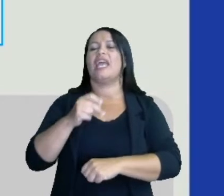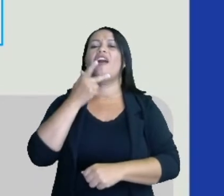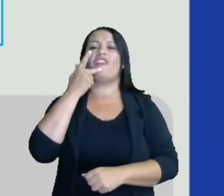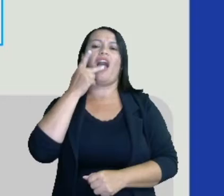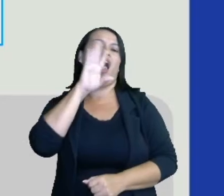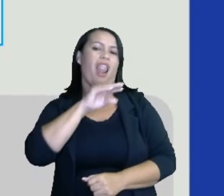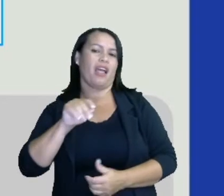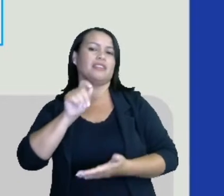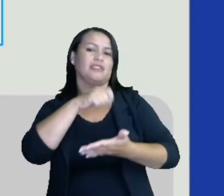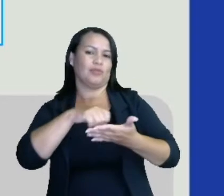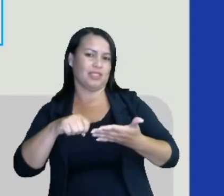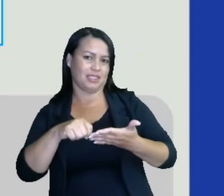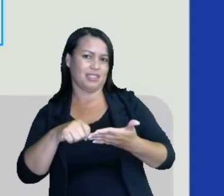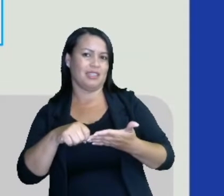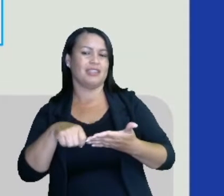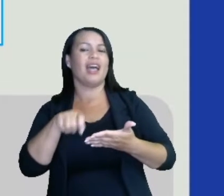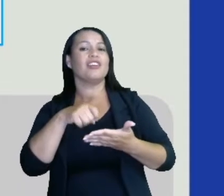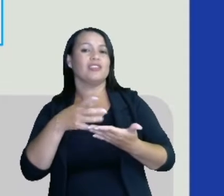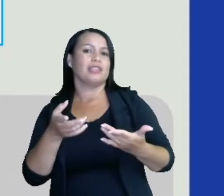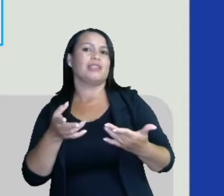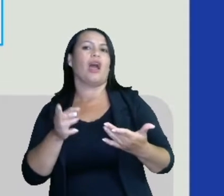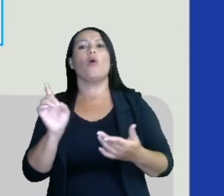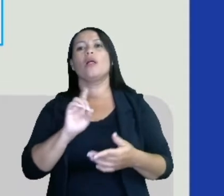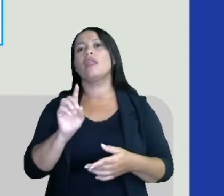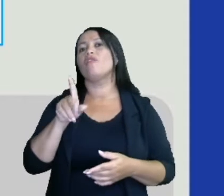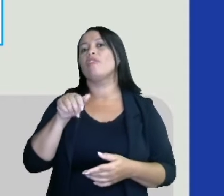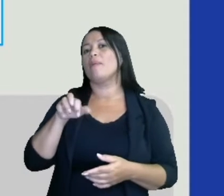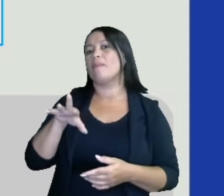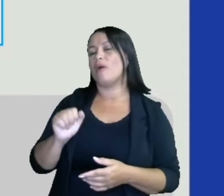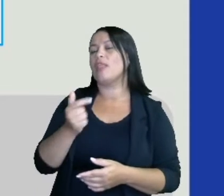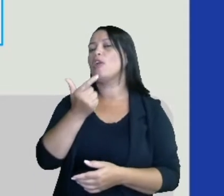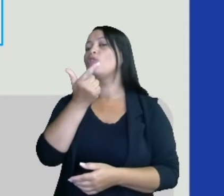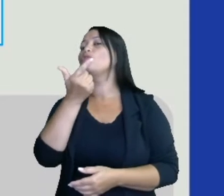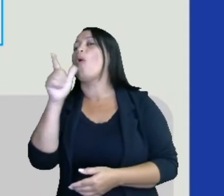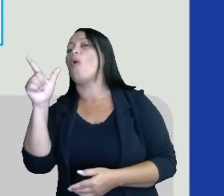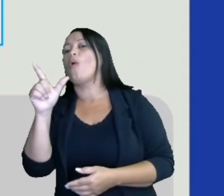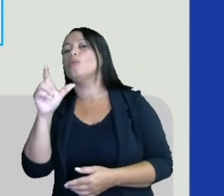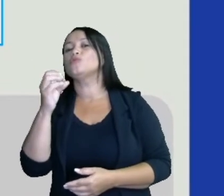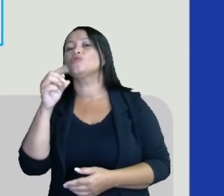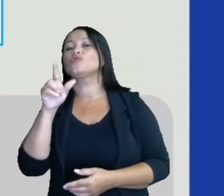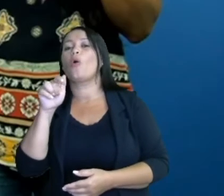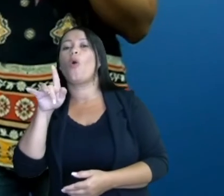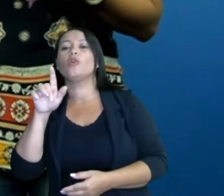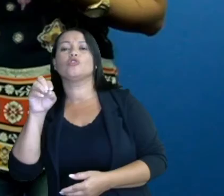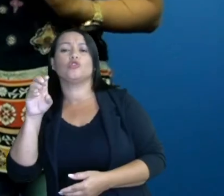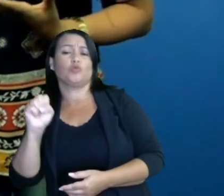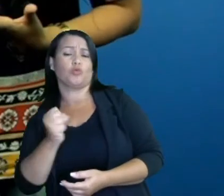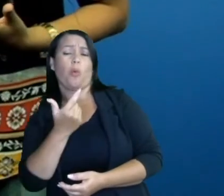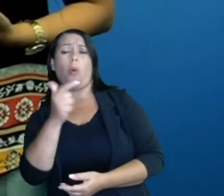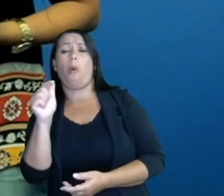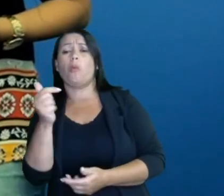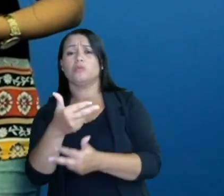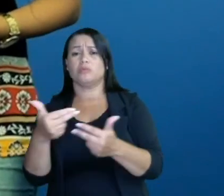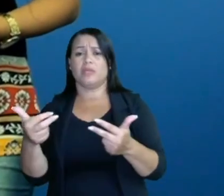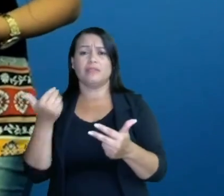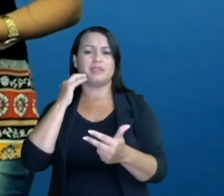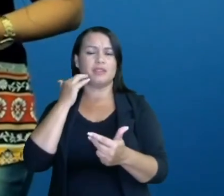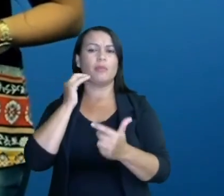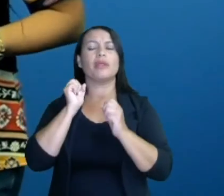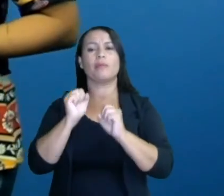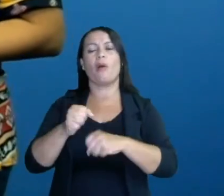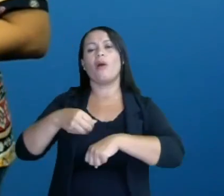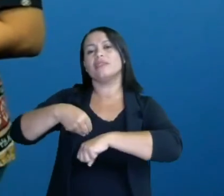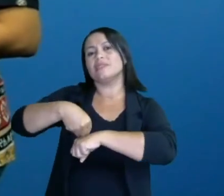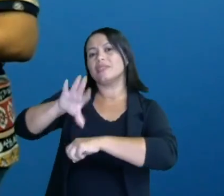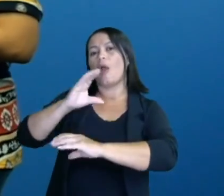que utiliza a escrita. E a não verbal utiliza outros códigos, outros signos, outros meios para que haja